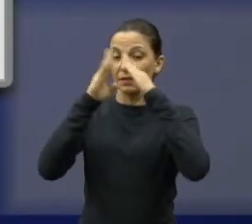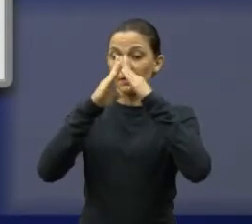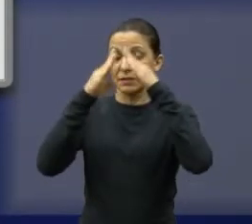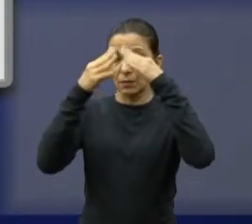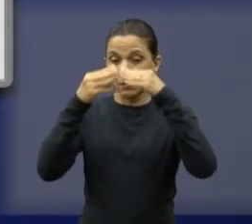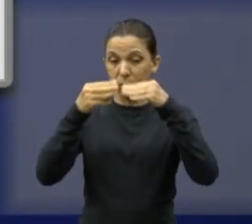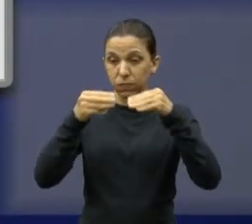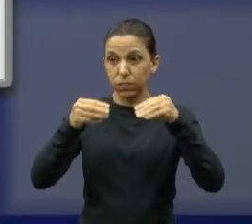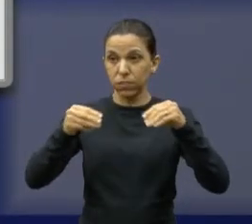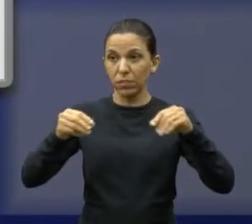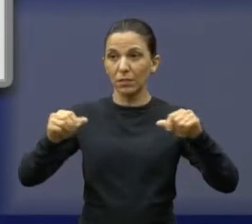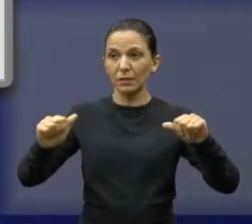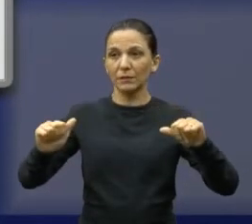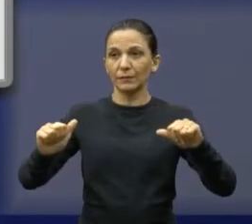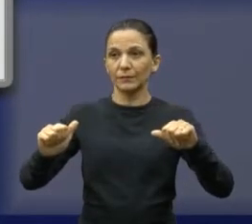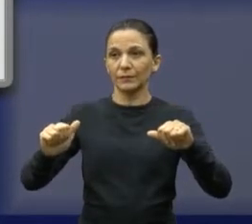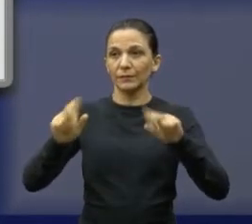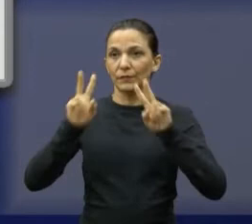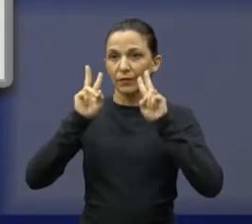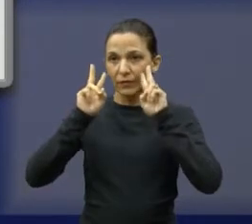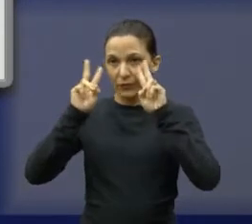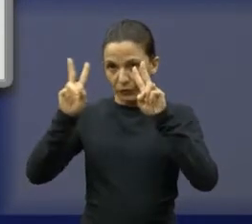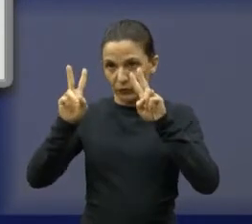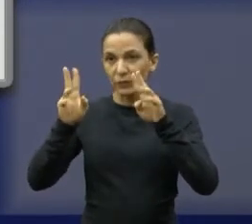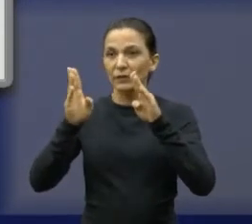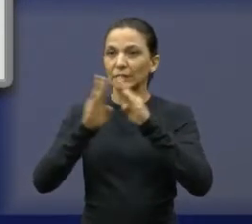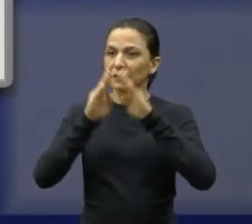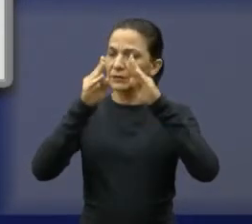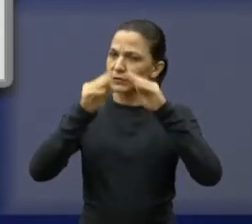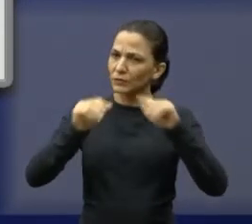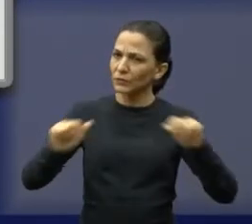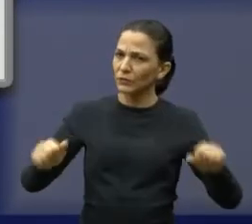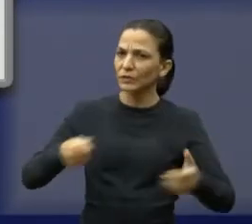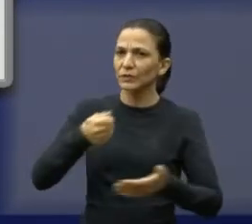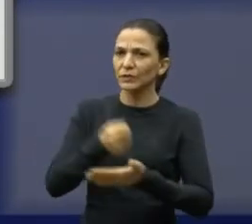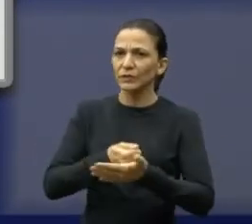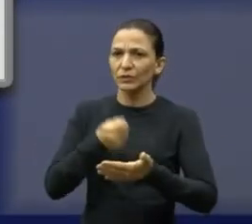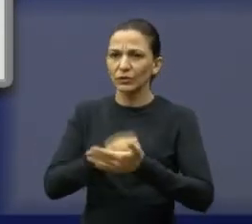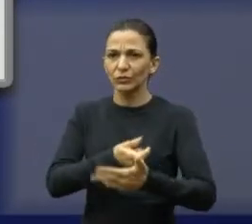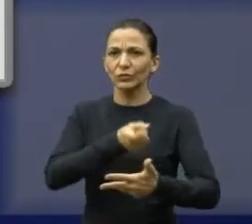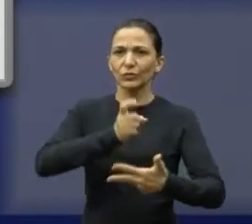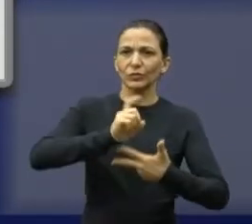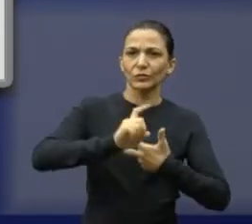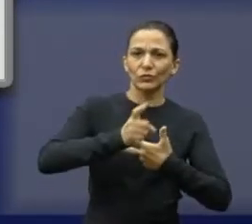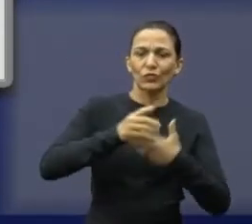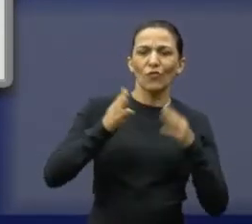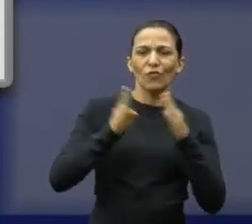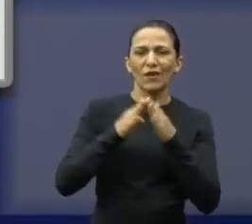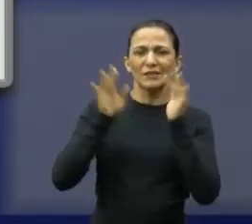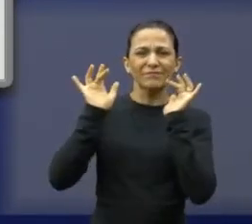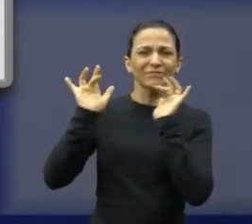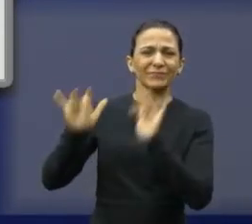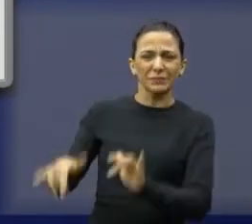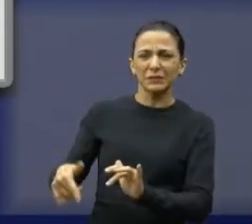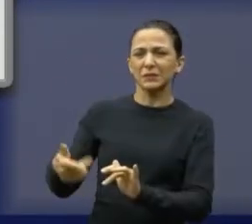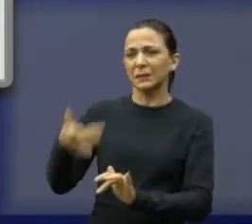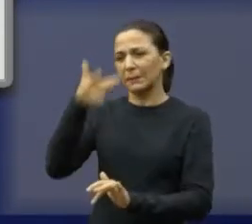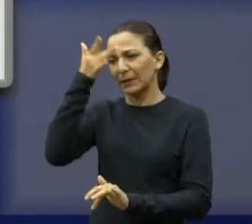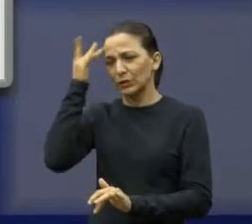enfim, estivemos acompanhando a demolição, cobrando o executivo, a casa estava abandonada, usuário de